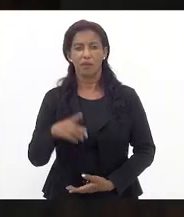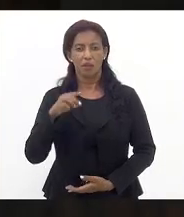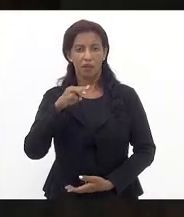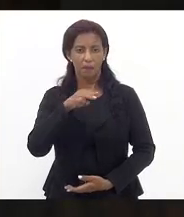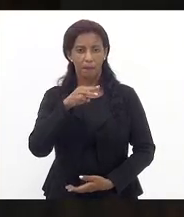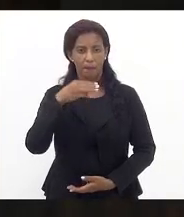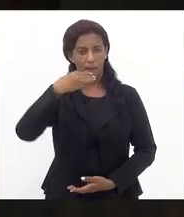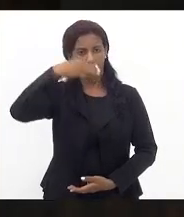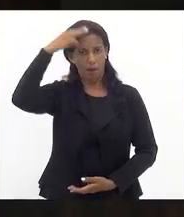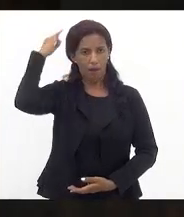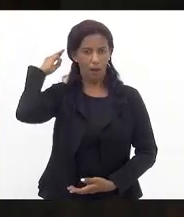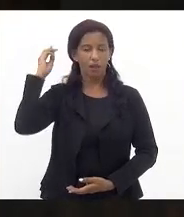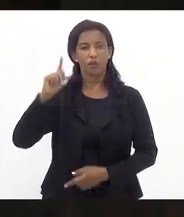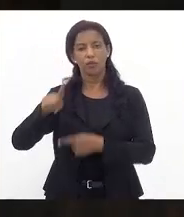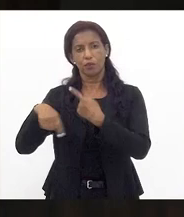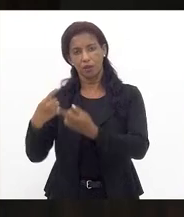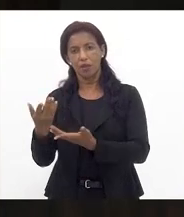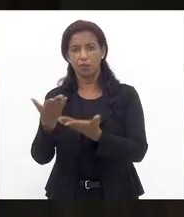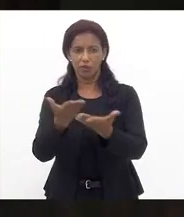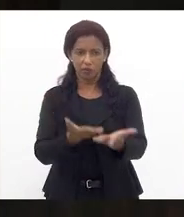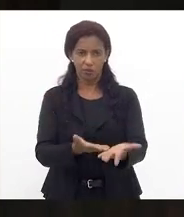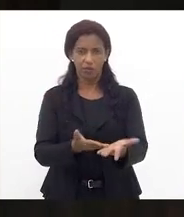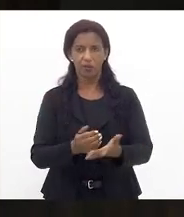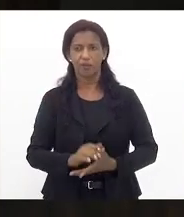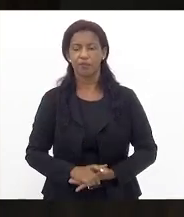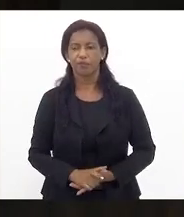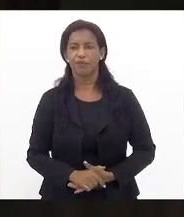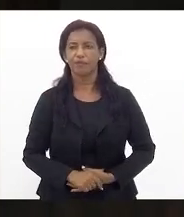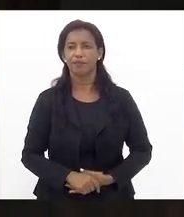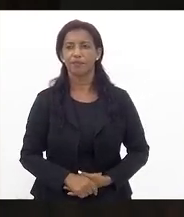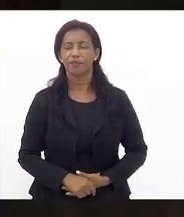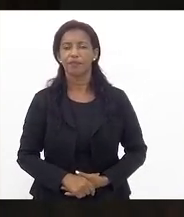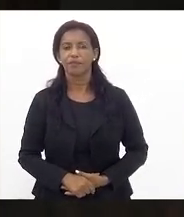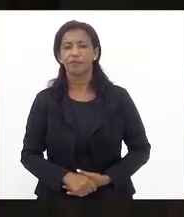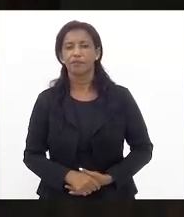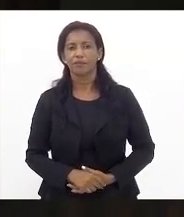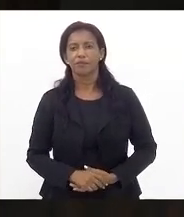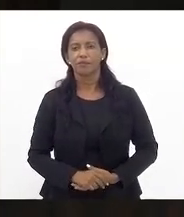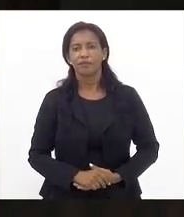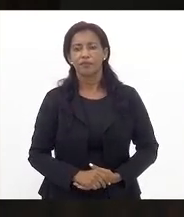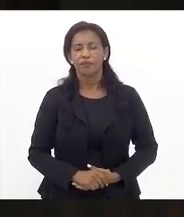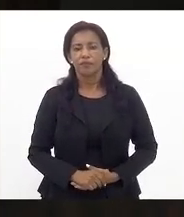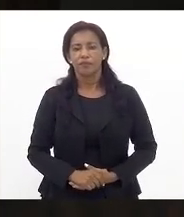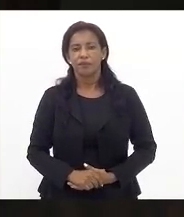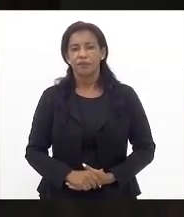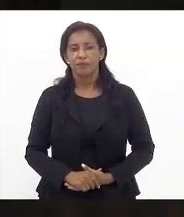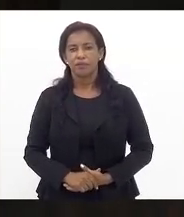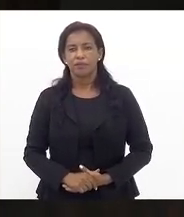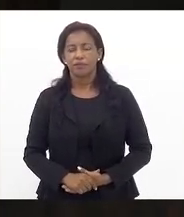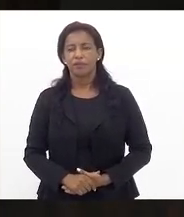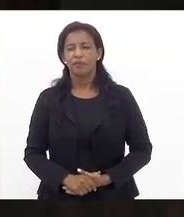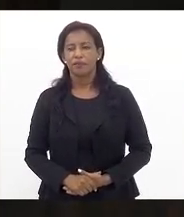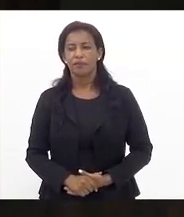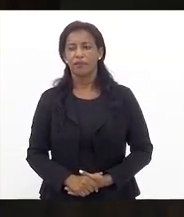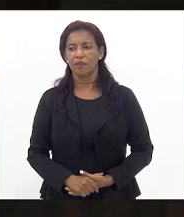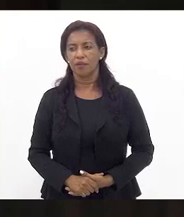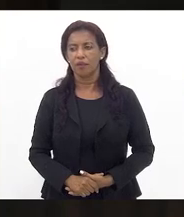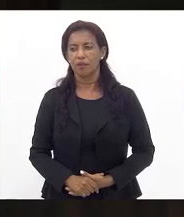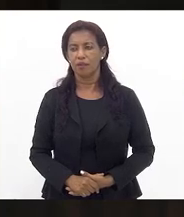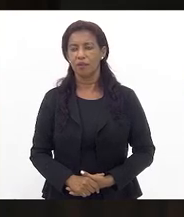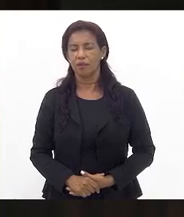Márcio Pacheco, logo em seguida é Vossa Excelência. Tá certo? Ok. Próximo orador, deputado Márcio